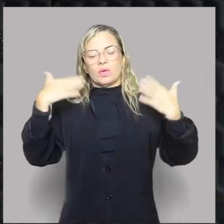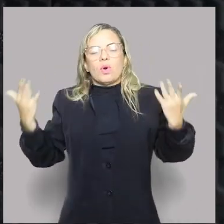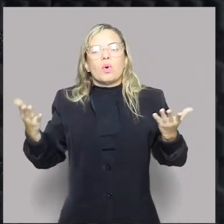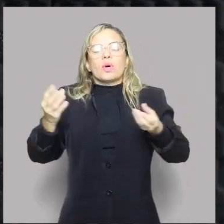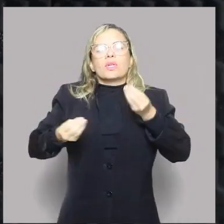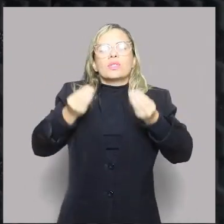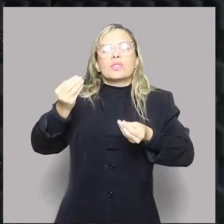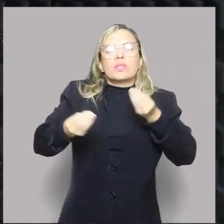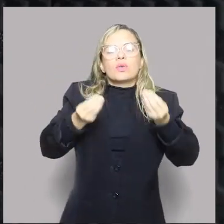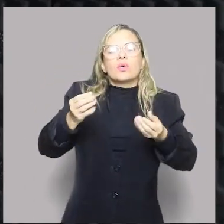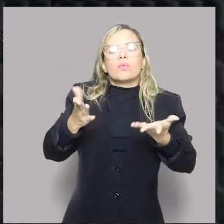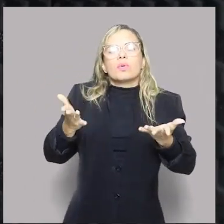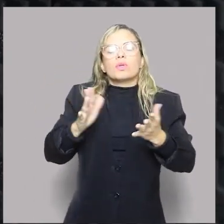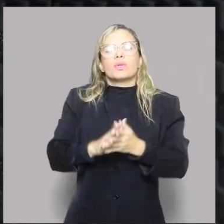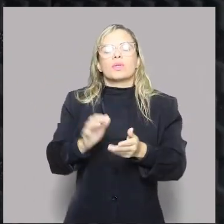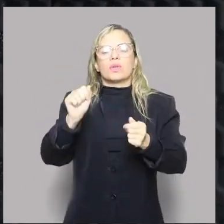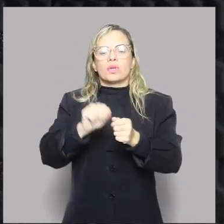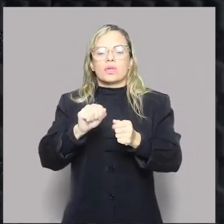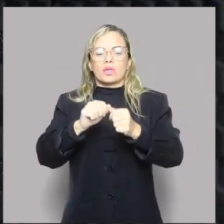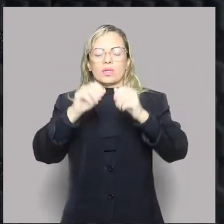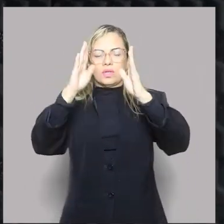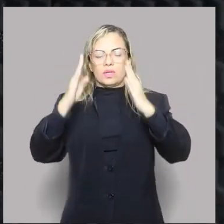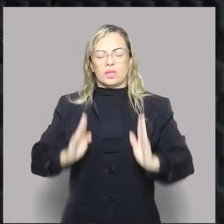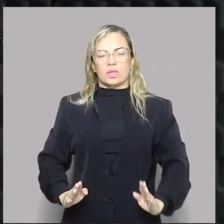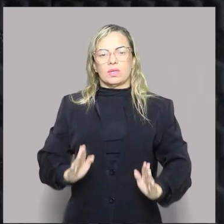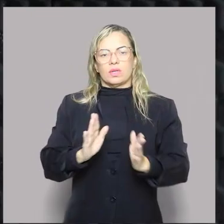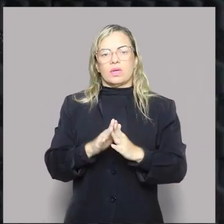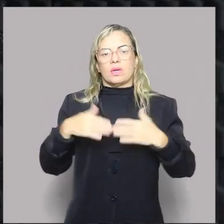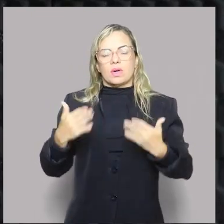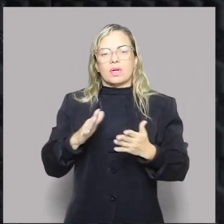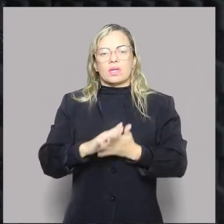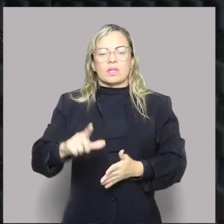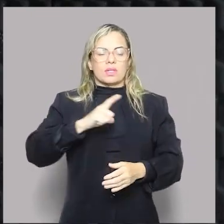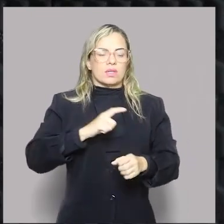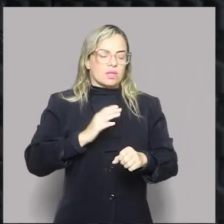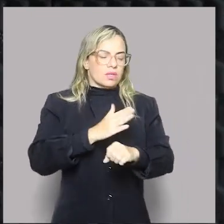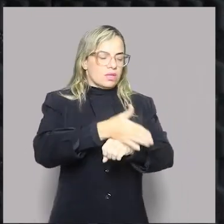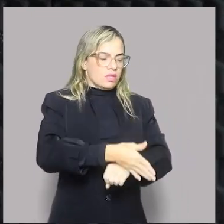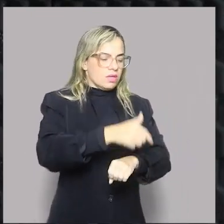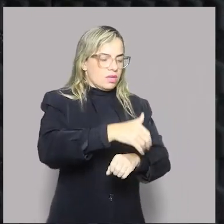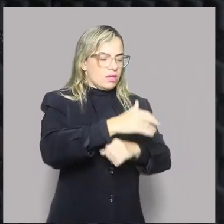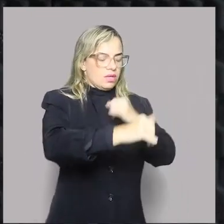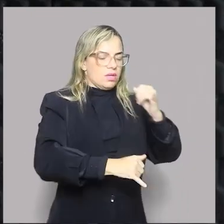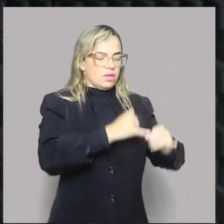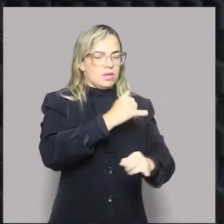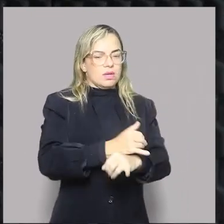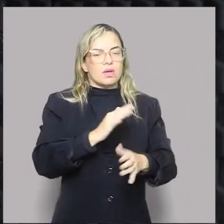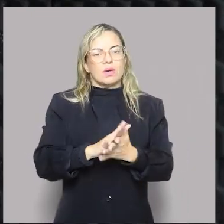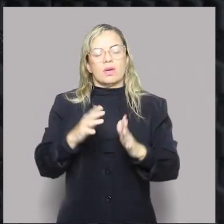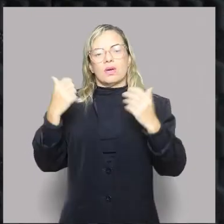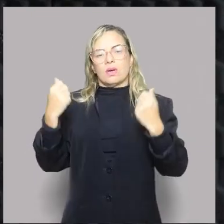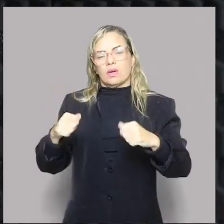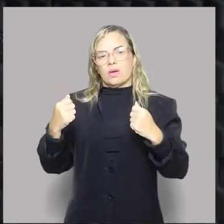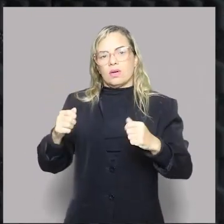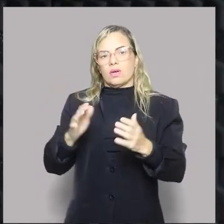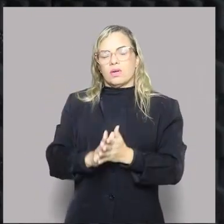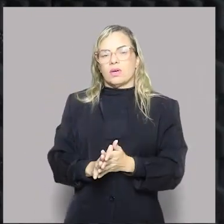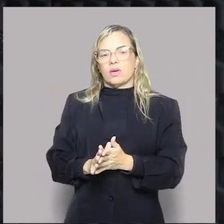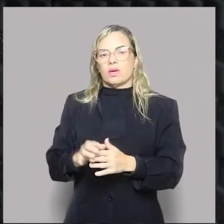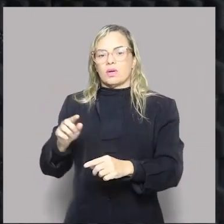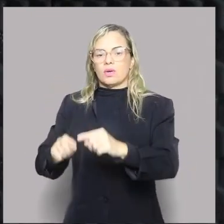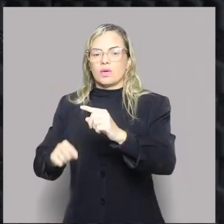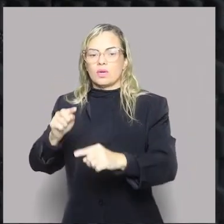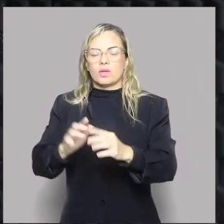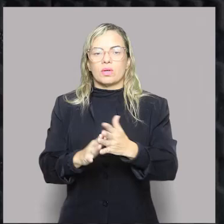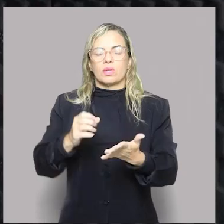que se visualiza é que, embora a ampliação dos meios de comunicação, em especial a internet, de acordo com os dados